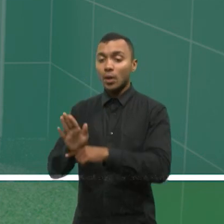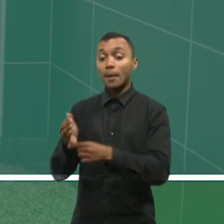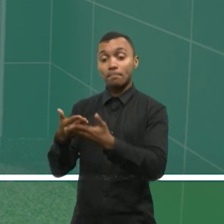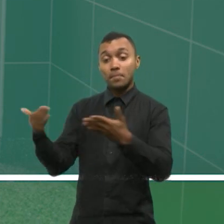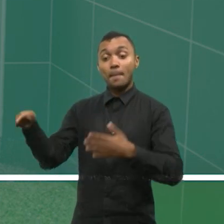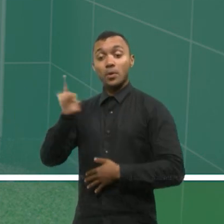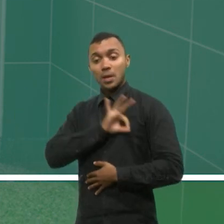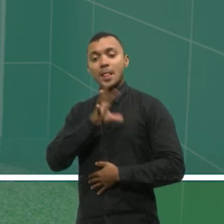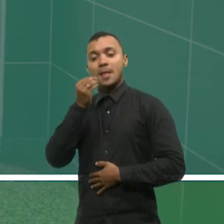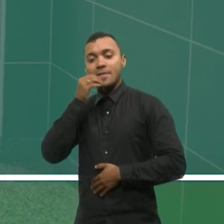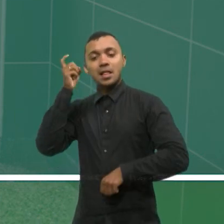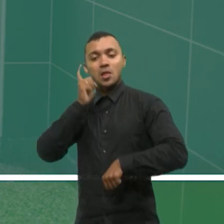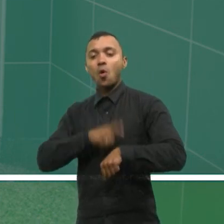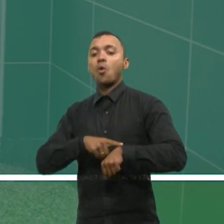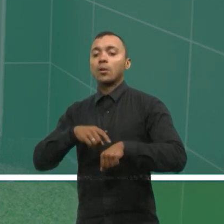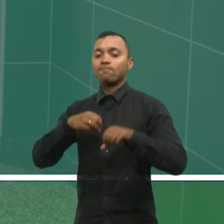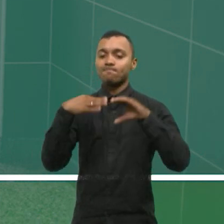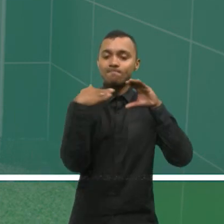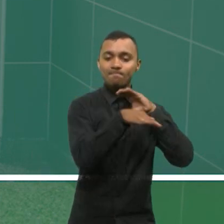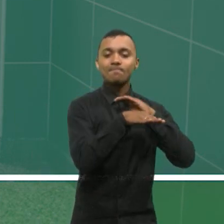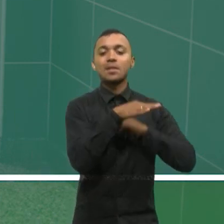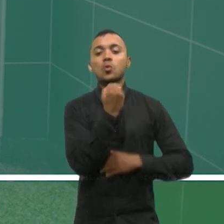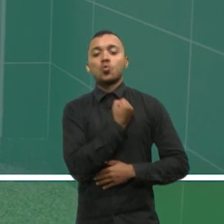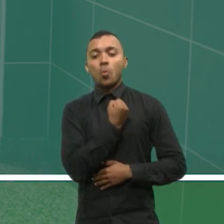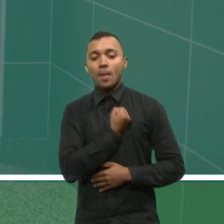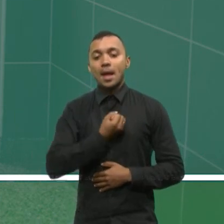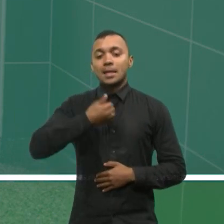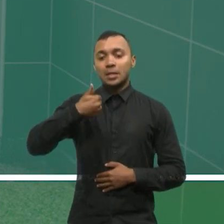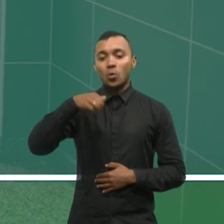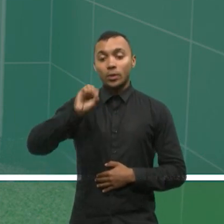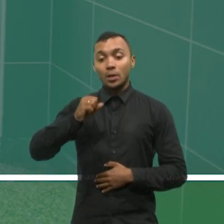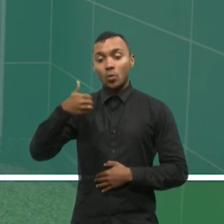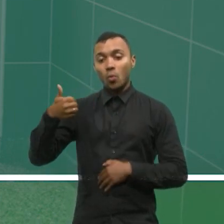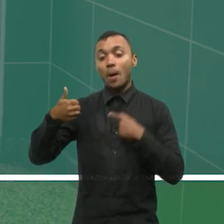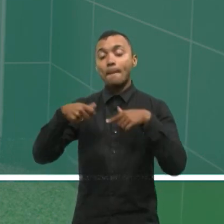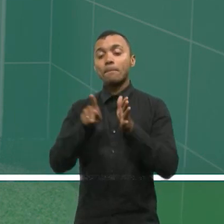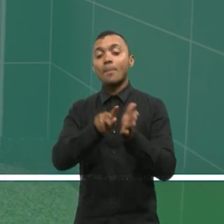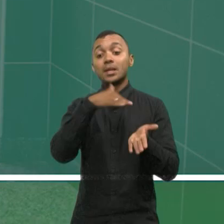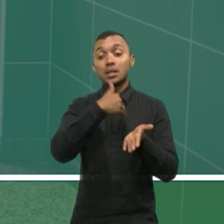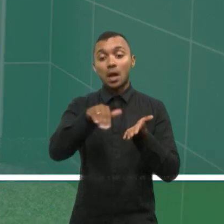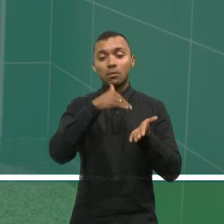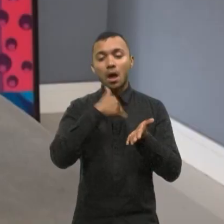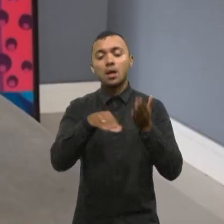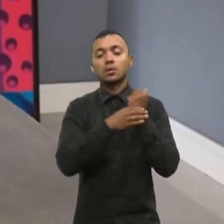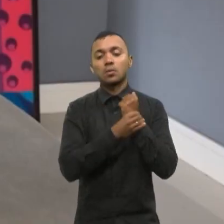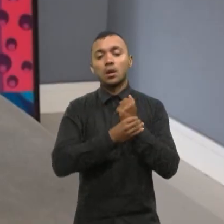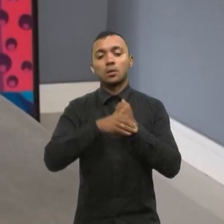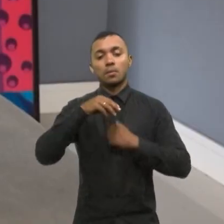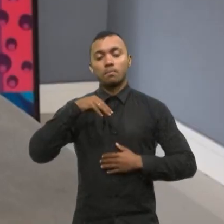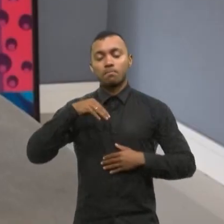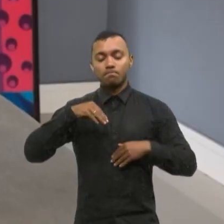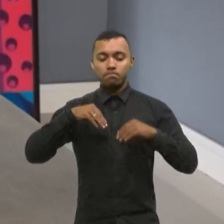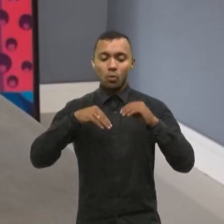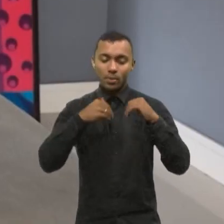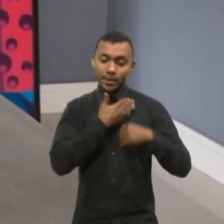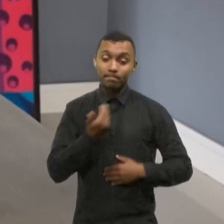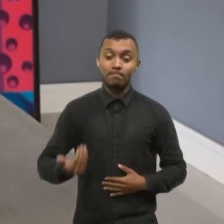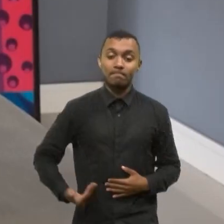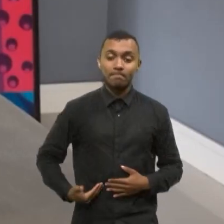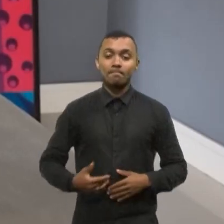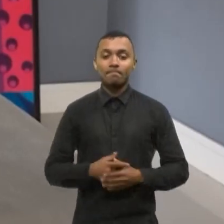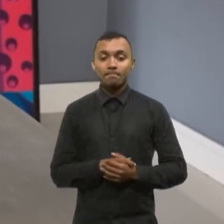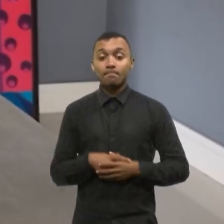devem ser encaminhadas para o 181, o Disque Denúncia da Secretaria da Segurança Pública. O sociólogo e pesquisador